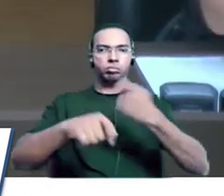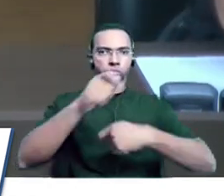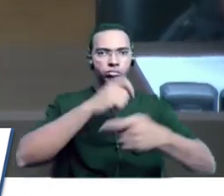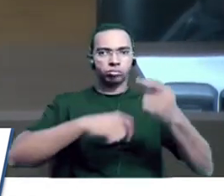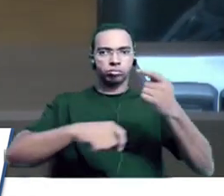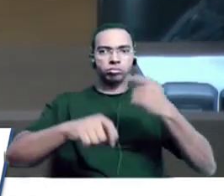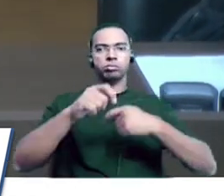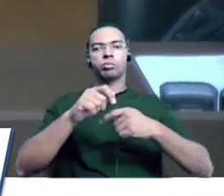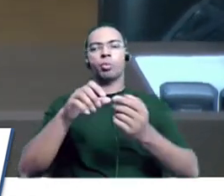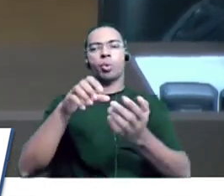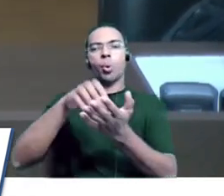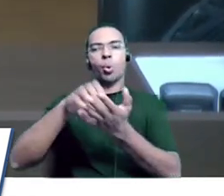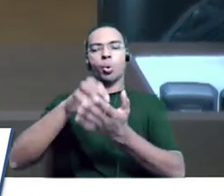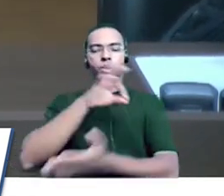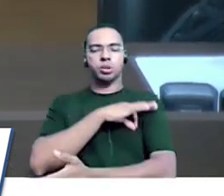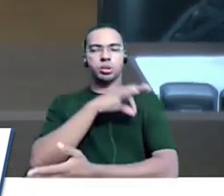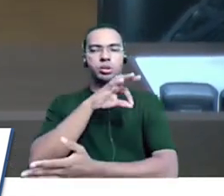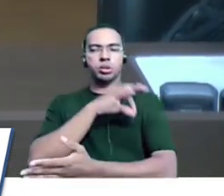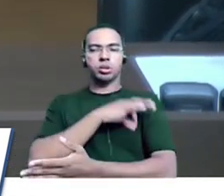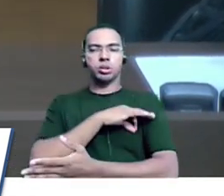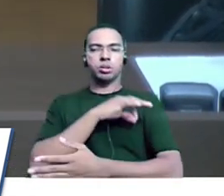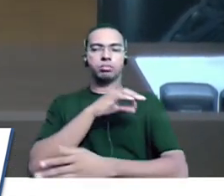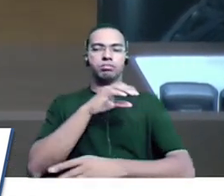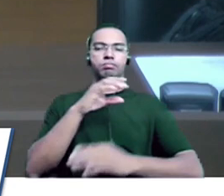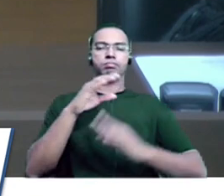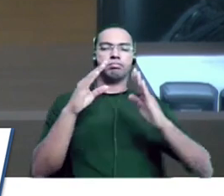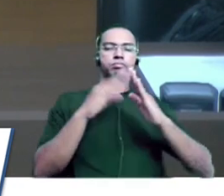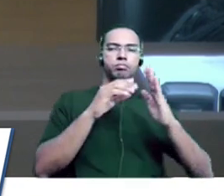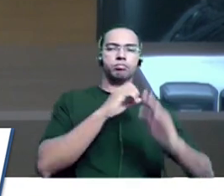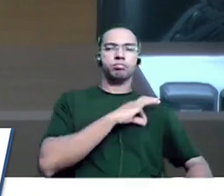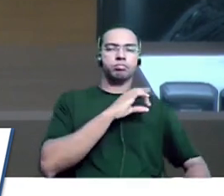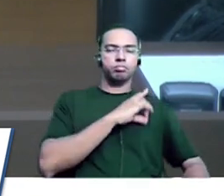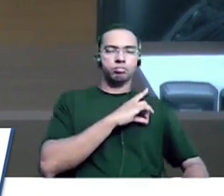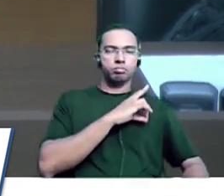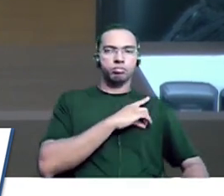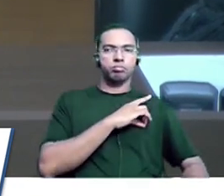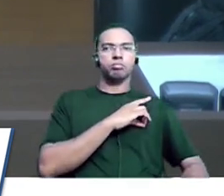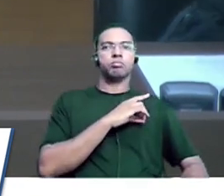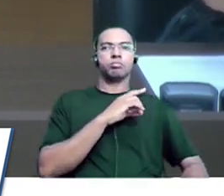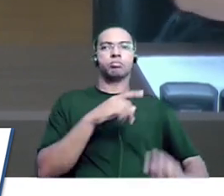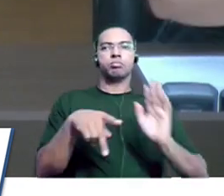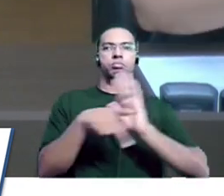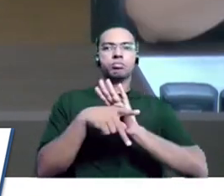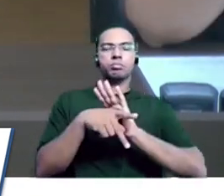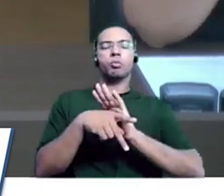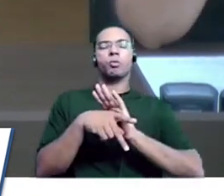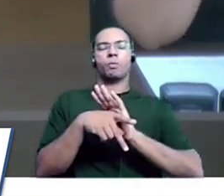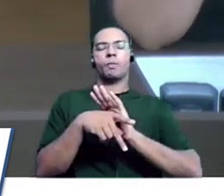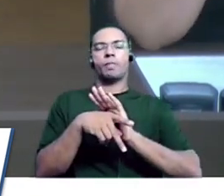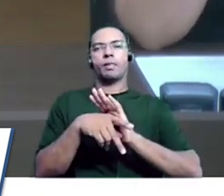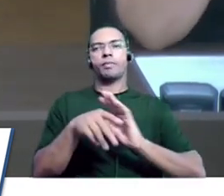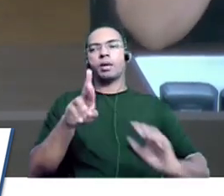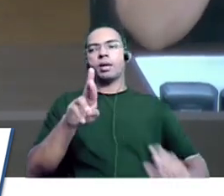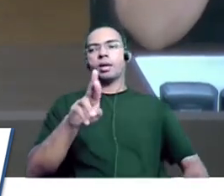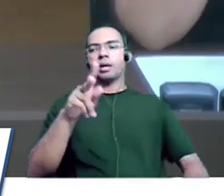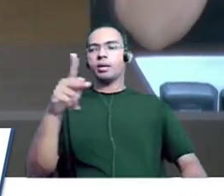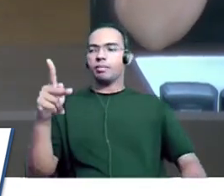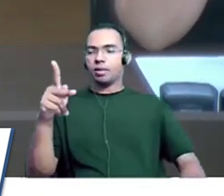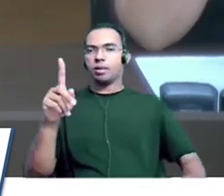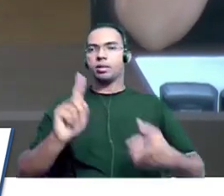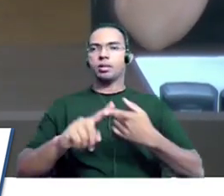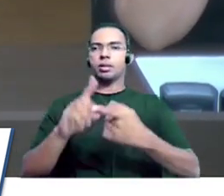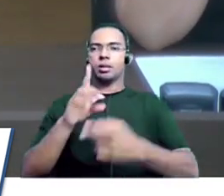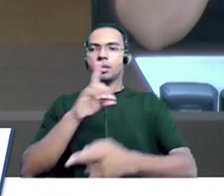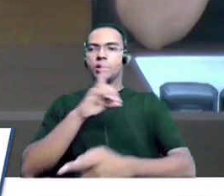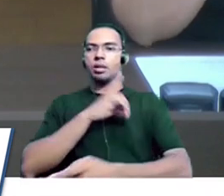Distrito Policial da Delegacia Seccional de Polícia da RP e como delegado